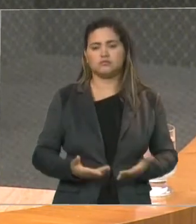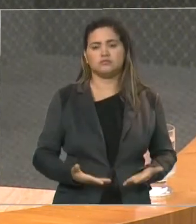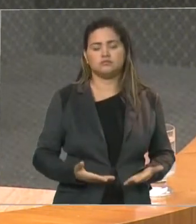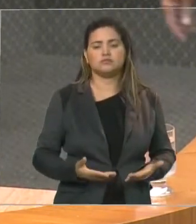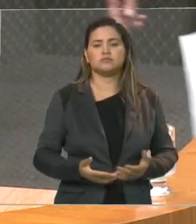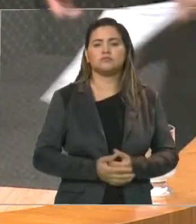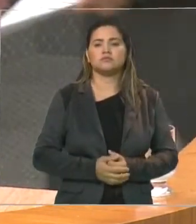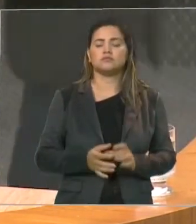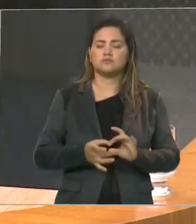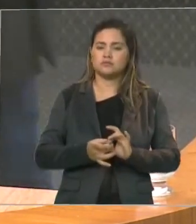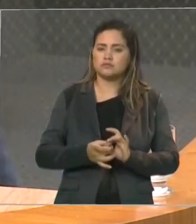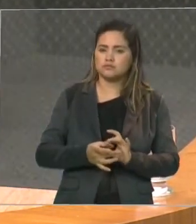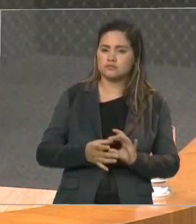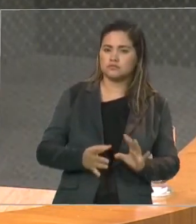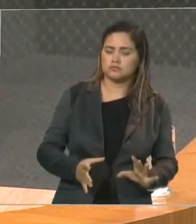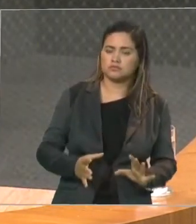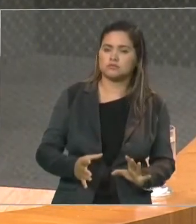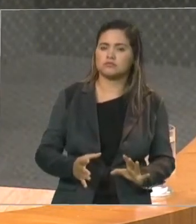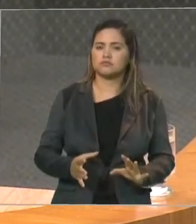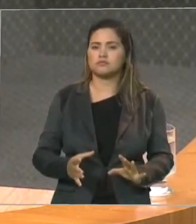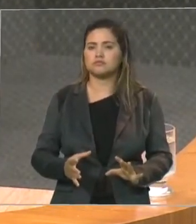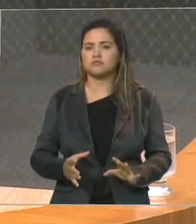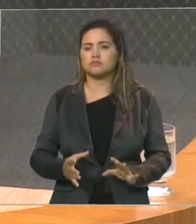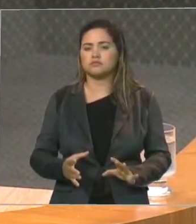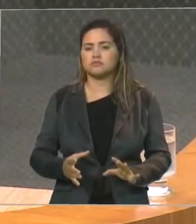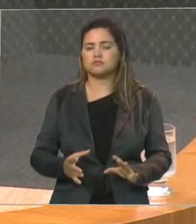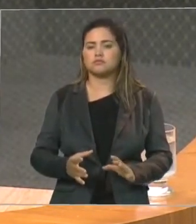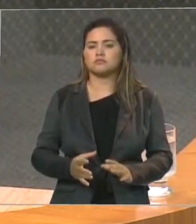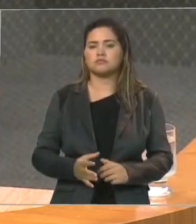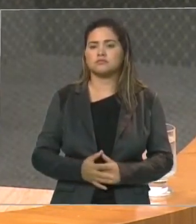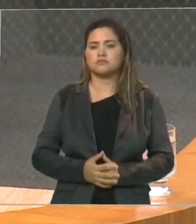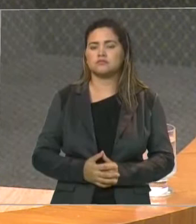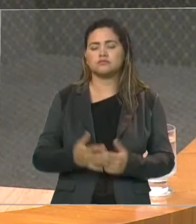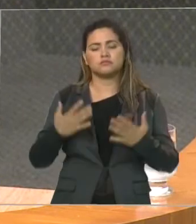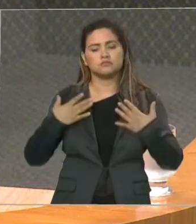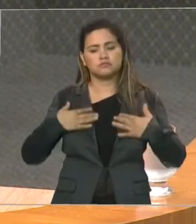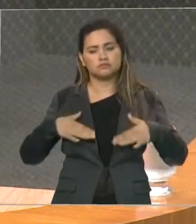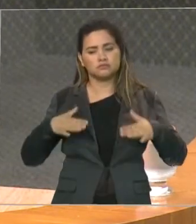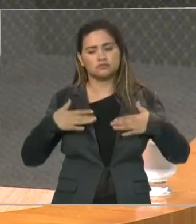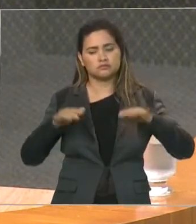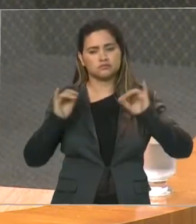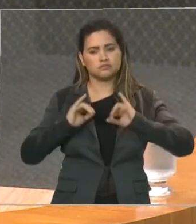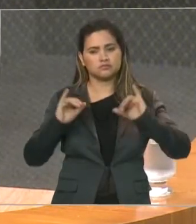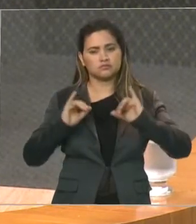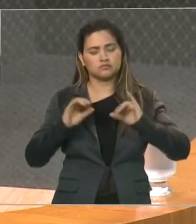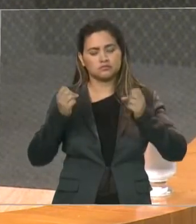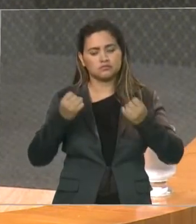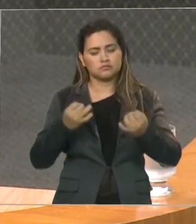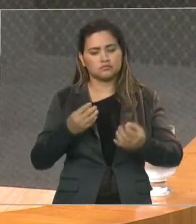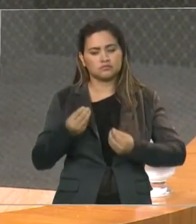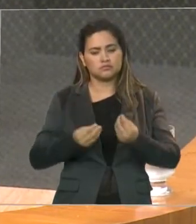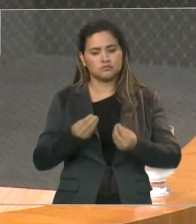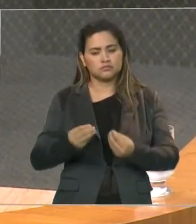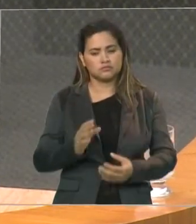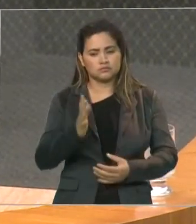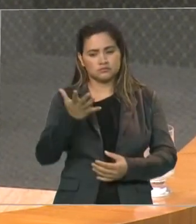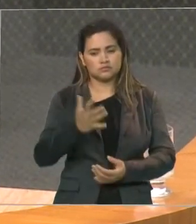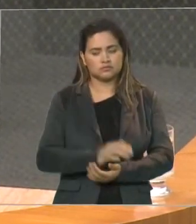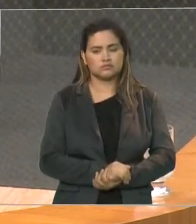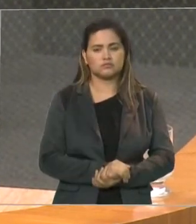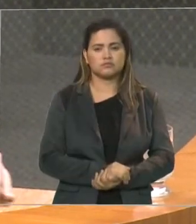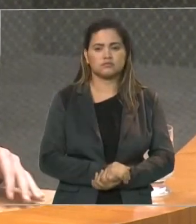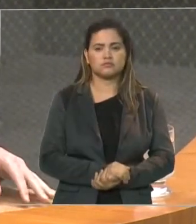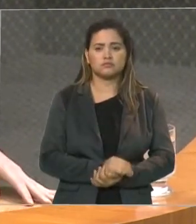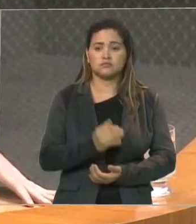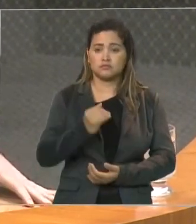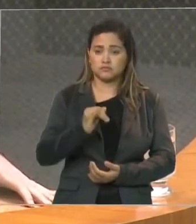terão a liberdade e o ambiente para poder tranquilamente falar como tudo aconteceu. Se o